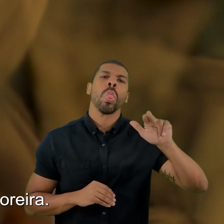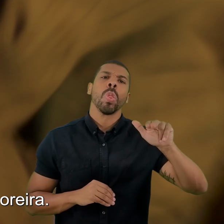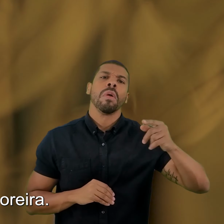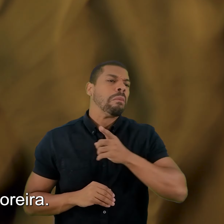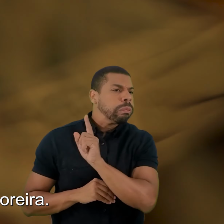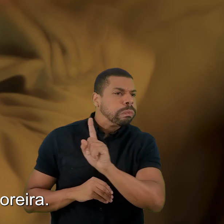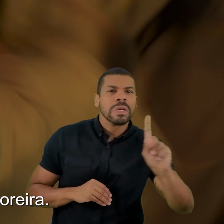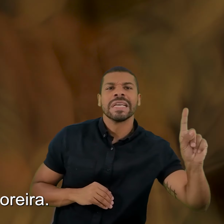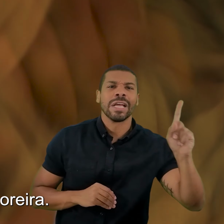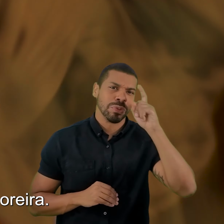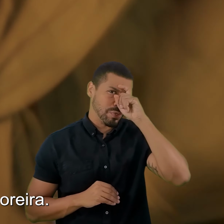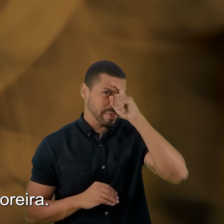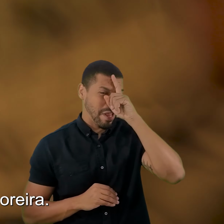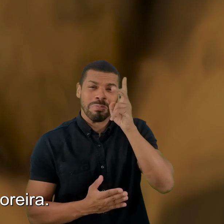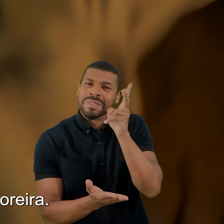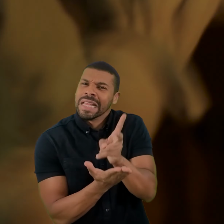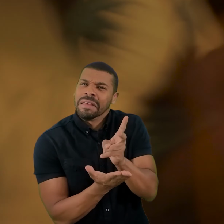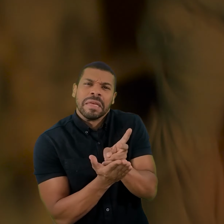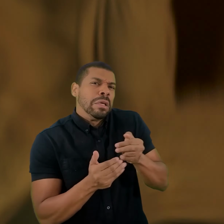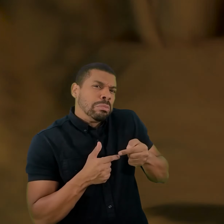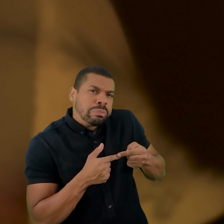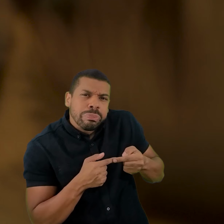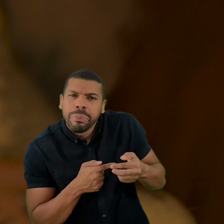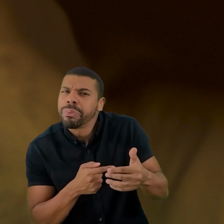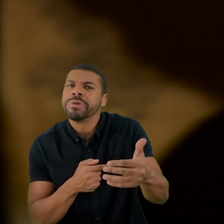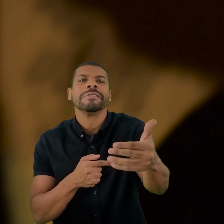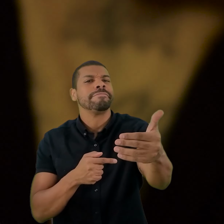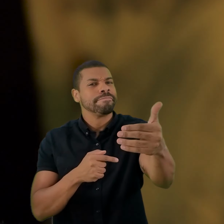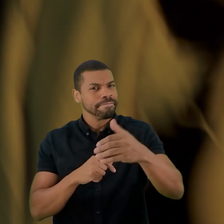Ele nunca saiu da colônia Juliano Moreira.